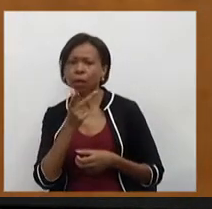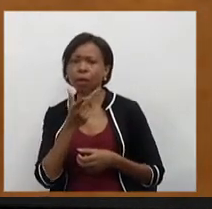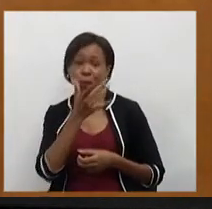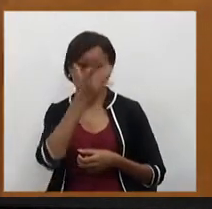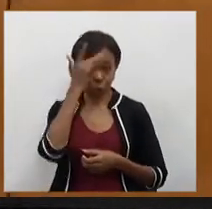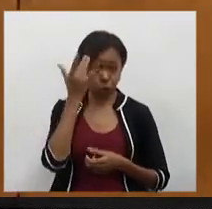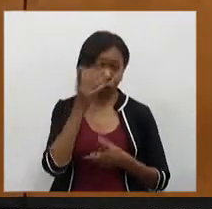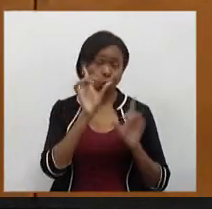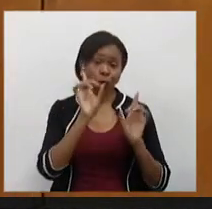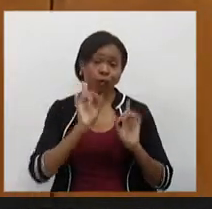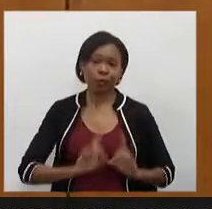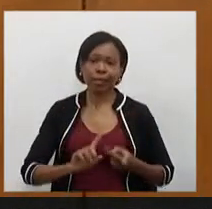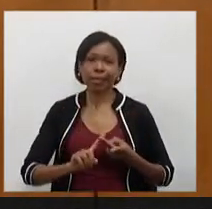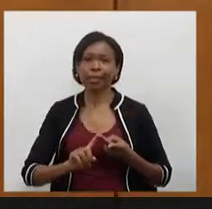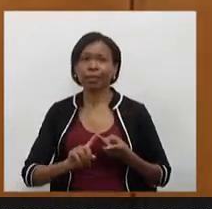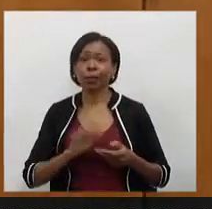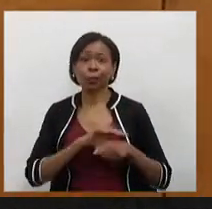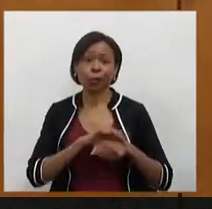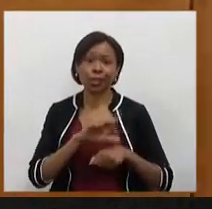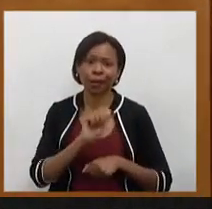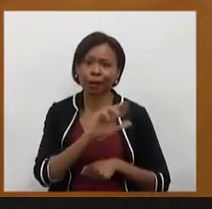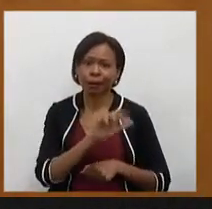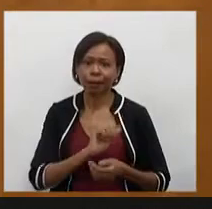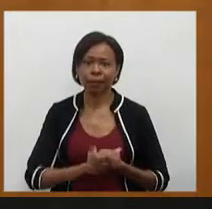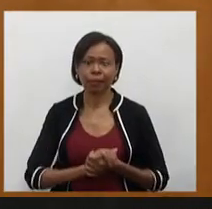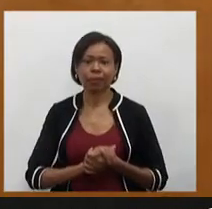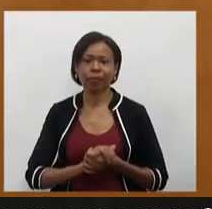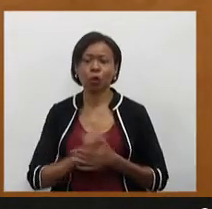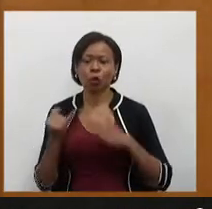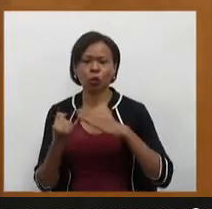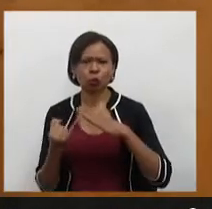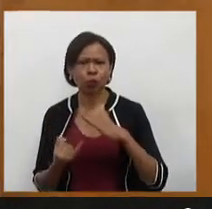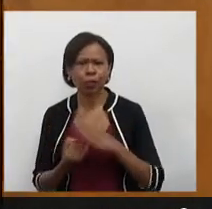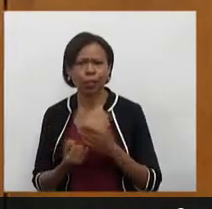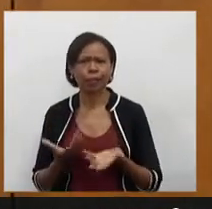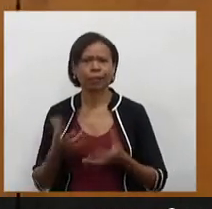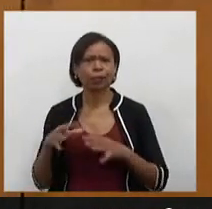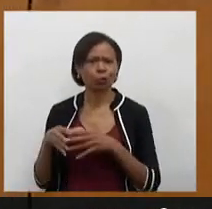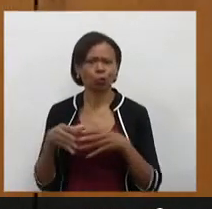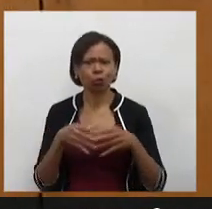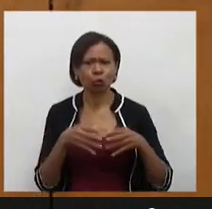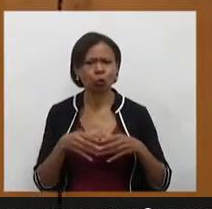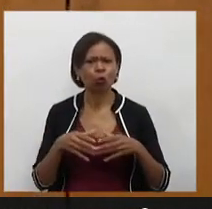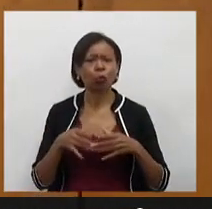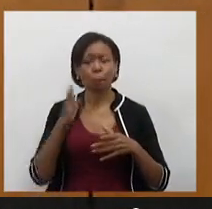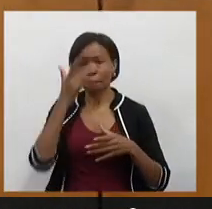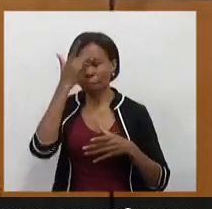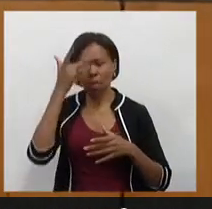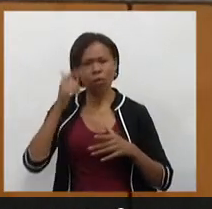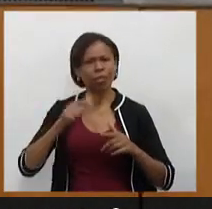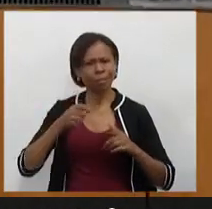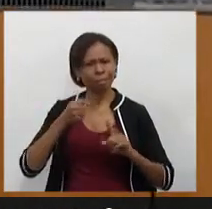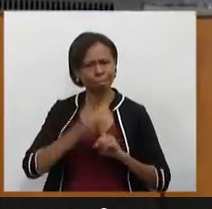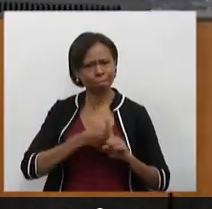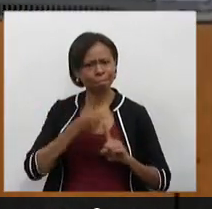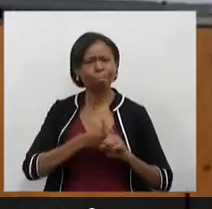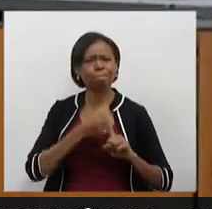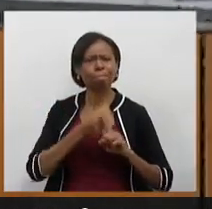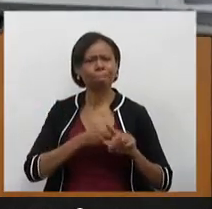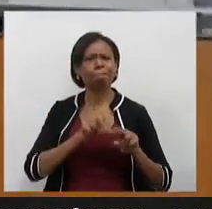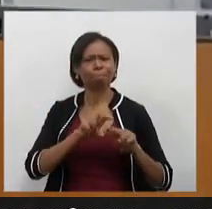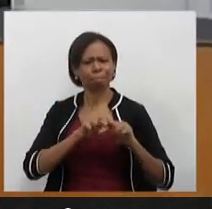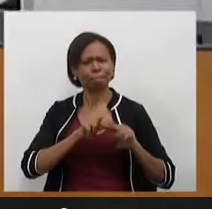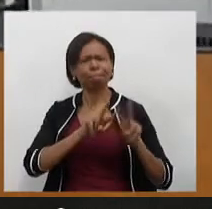raras, entidades, pessoas que militam por essa causa. E,